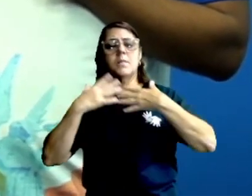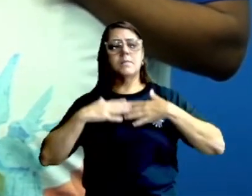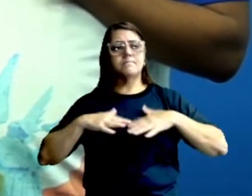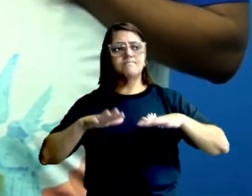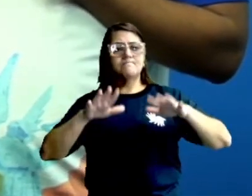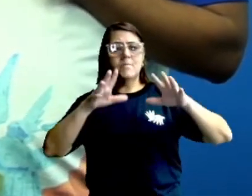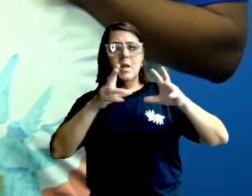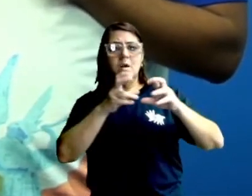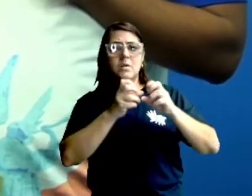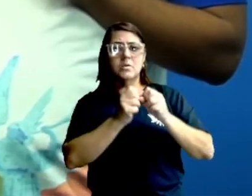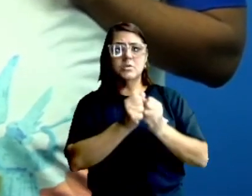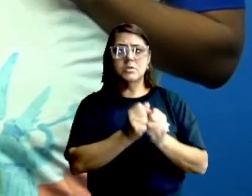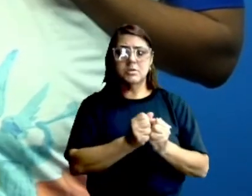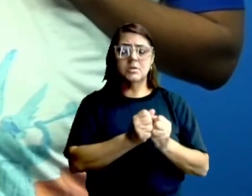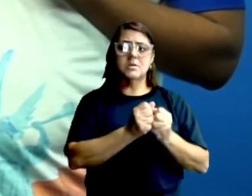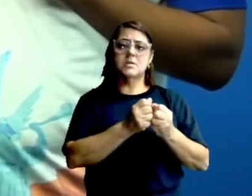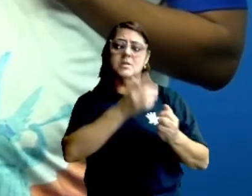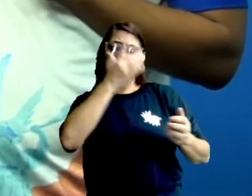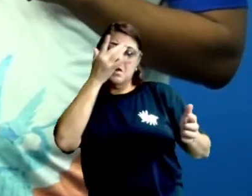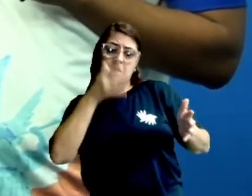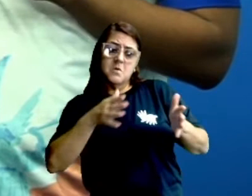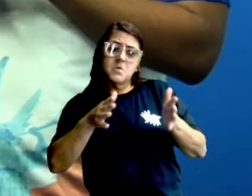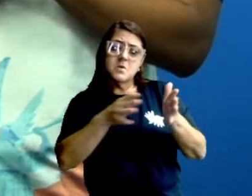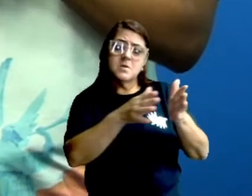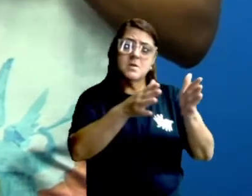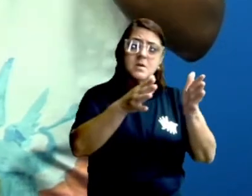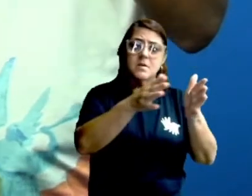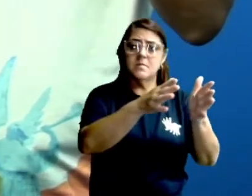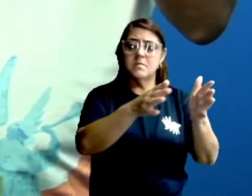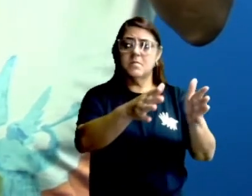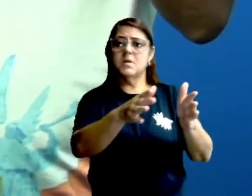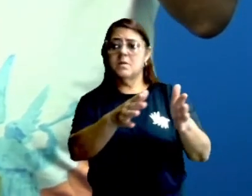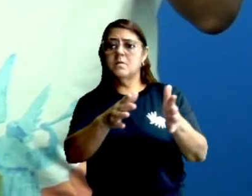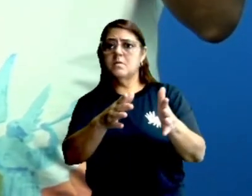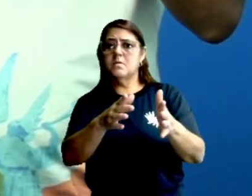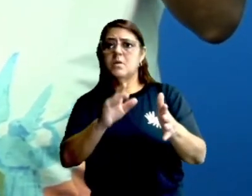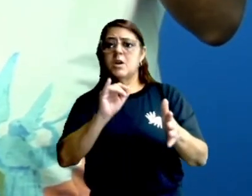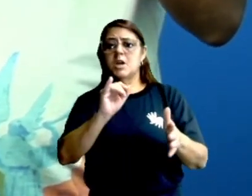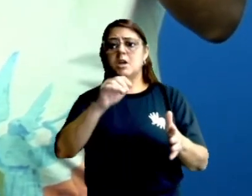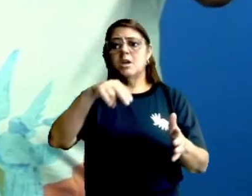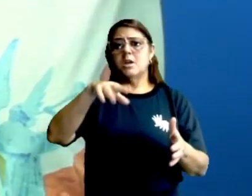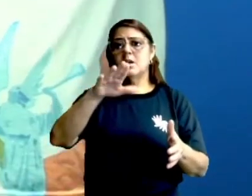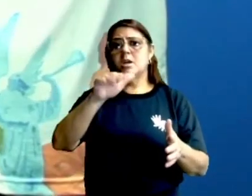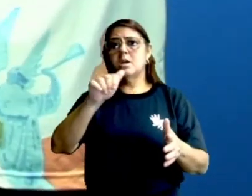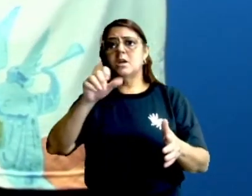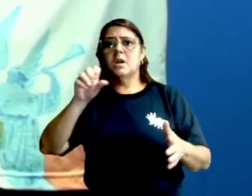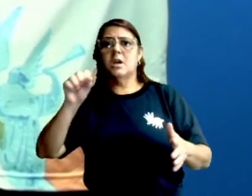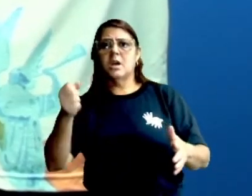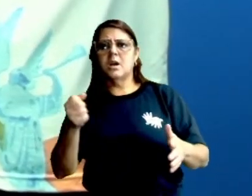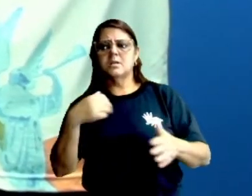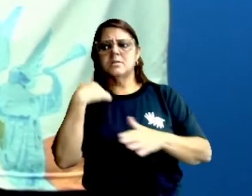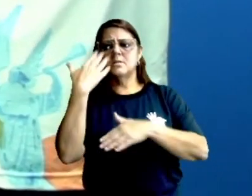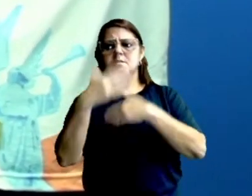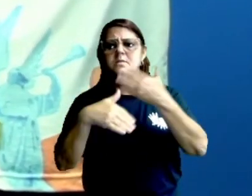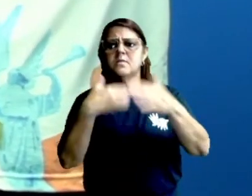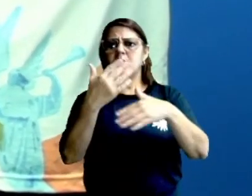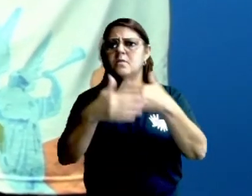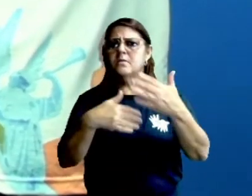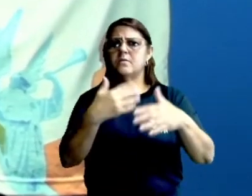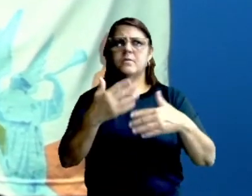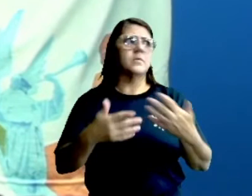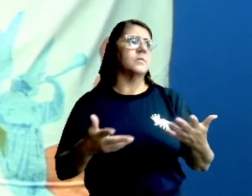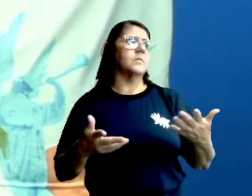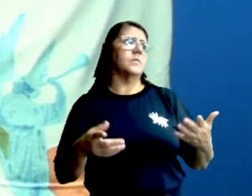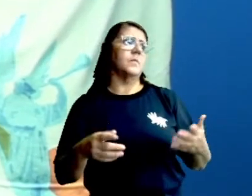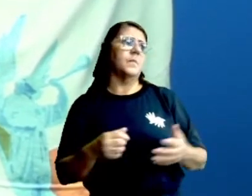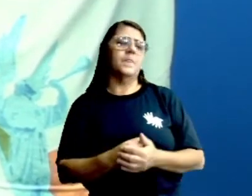essas estradas, adaptar essas estradas, tendo em vista que o Império Inca, quando ele foi desenvolvido na maior parte